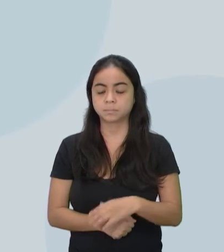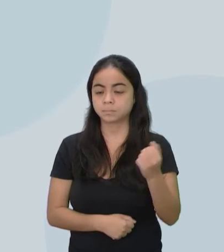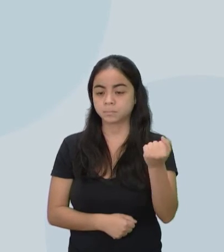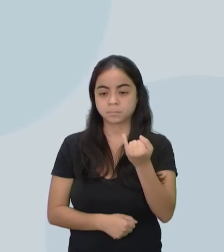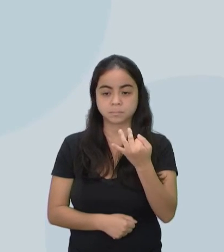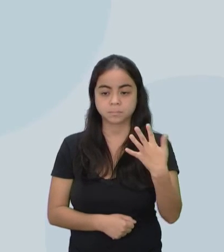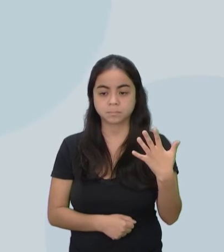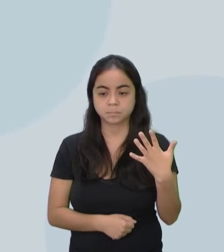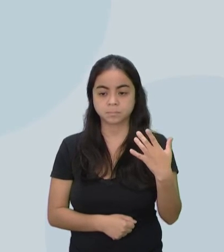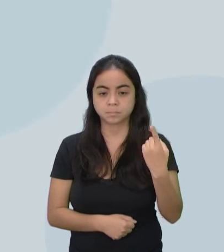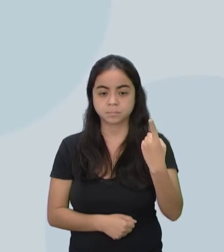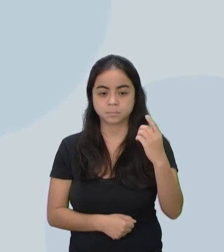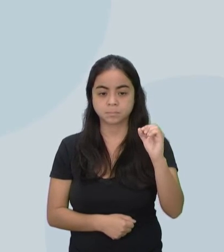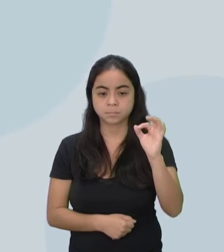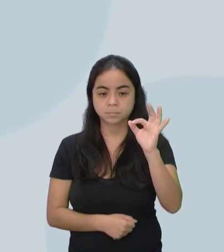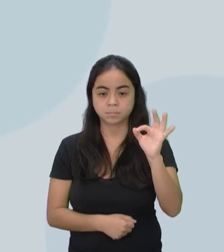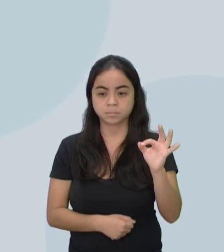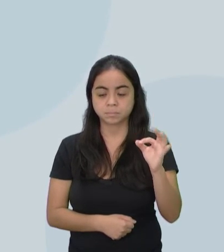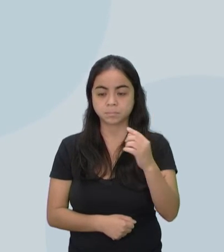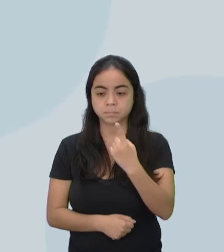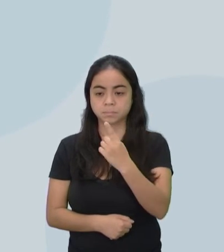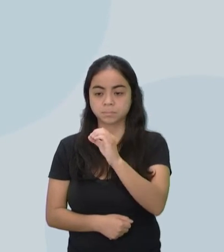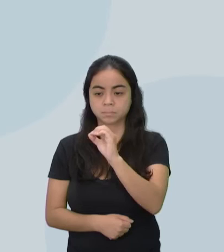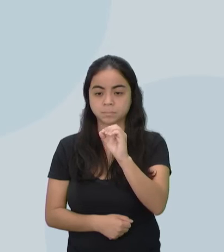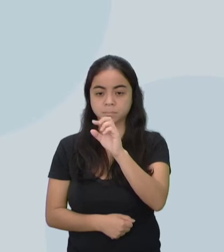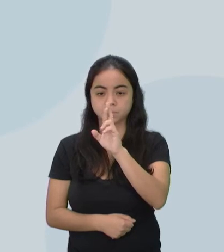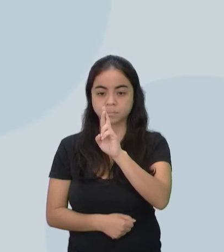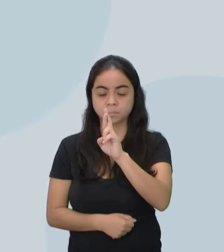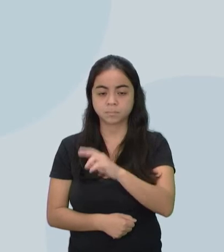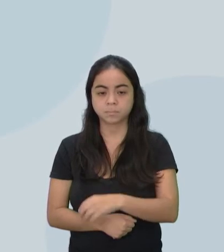é 10% de R$1.000?